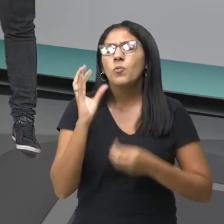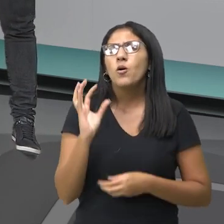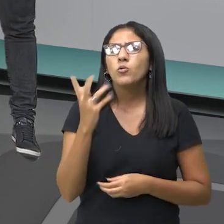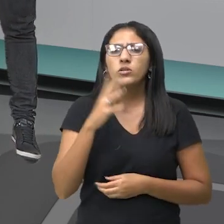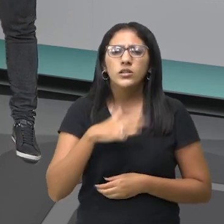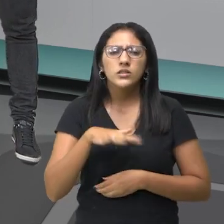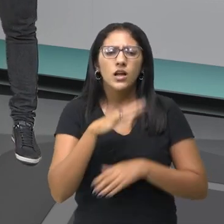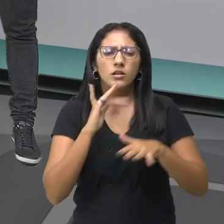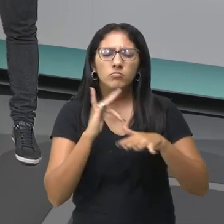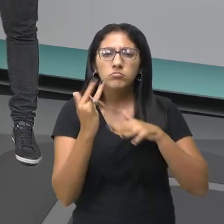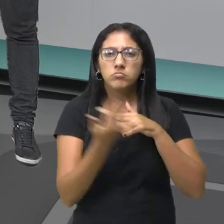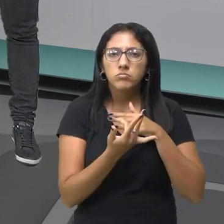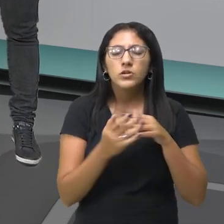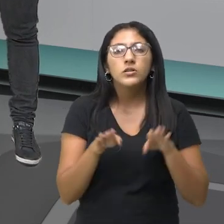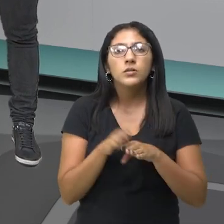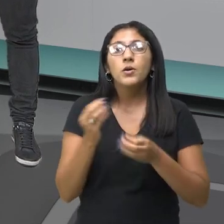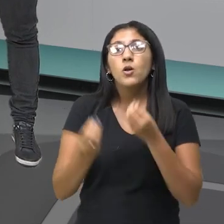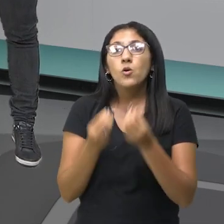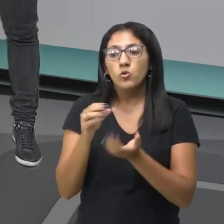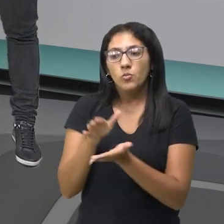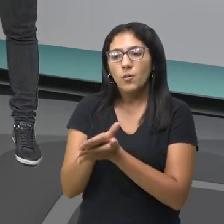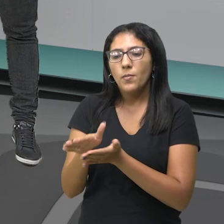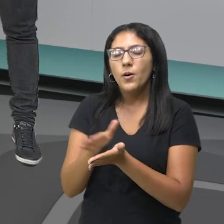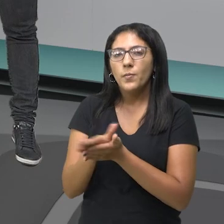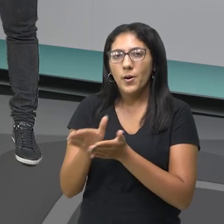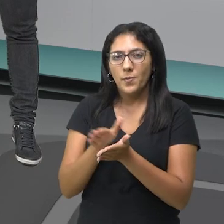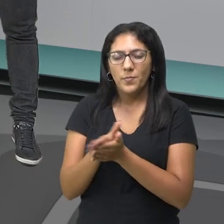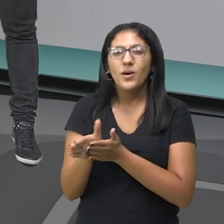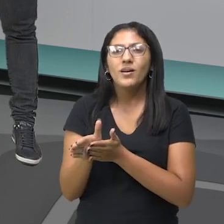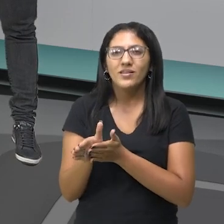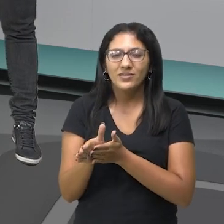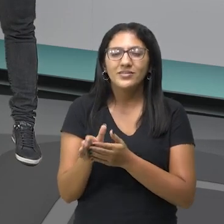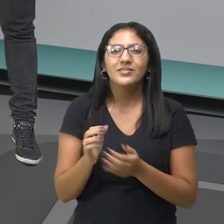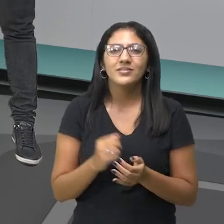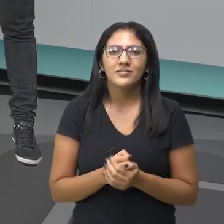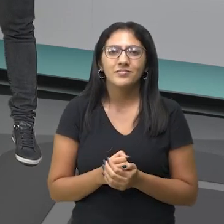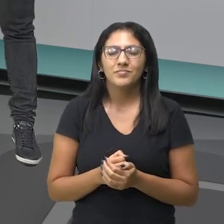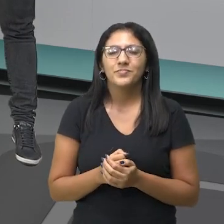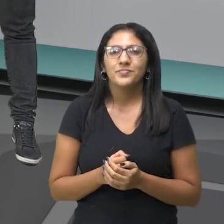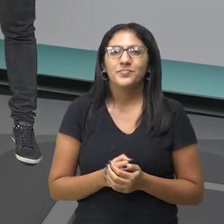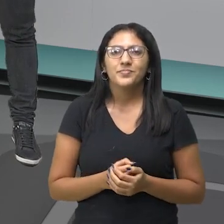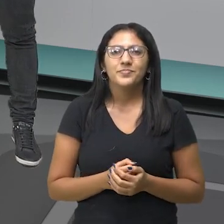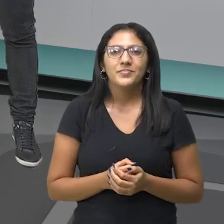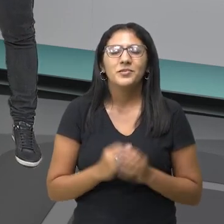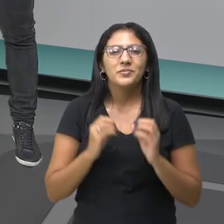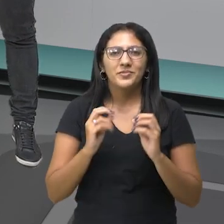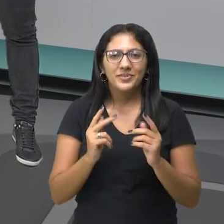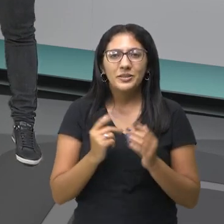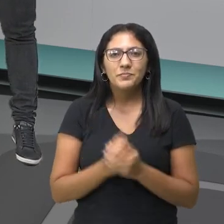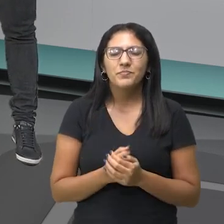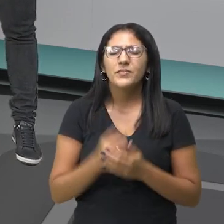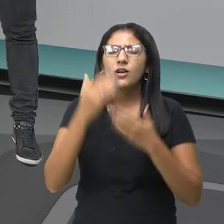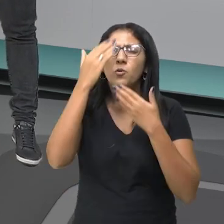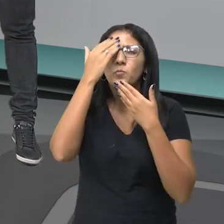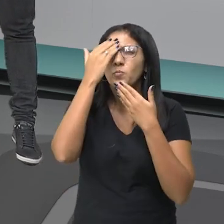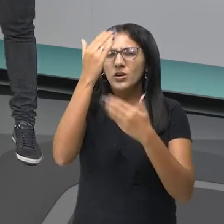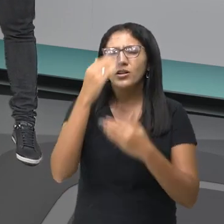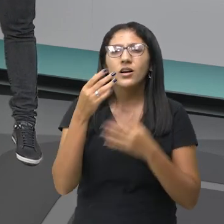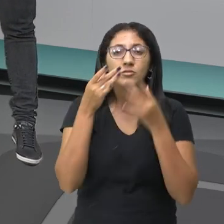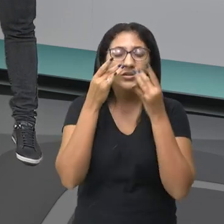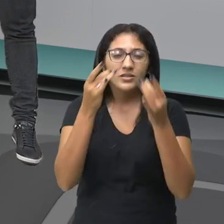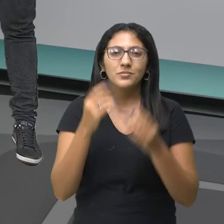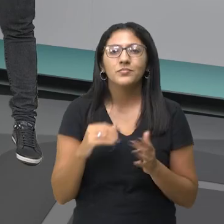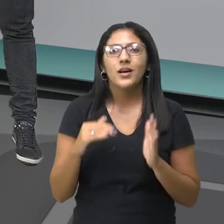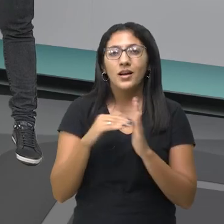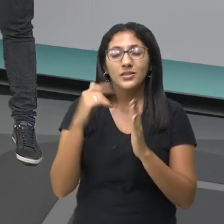ambiente virtual e também como ele funciona em ambientes impressos, como em de jornais, ok? Agradeço a atenção de